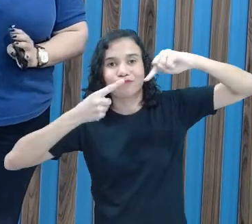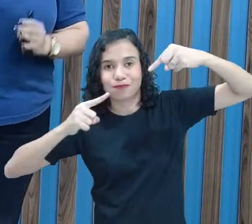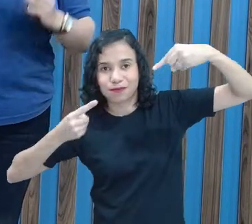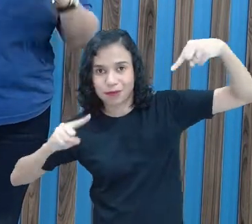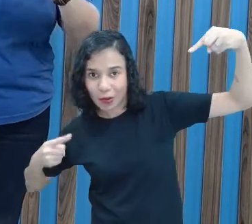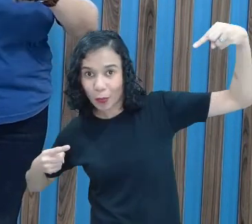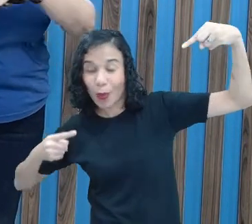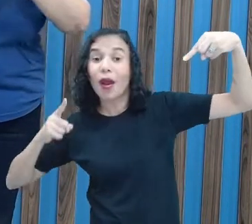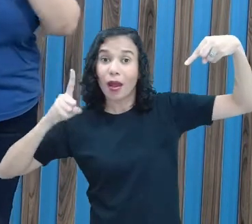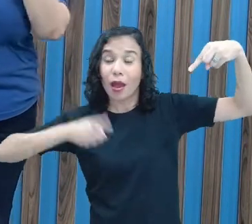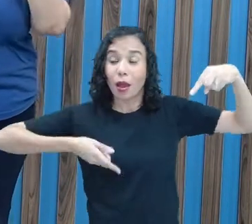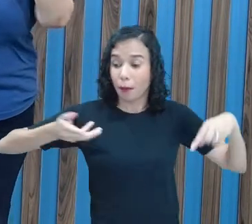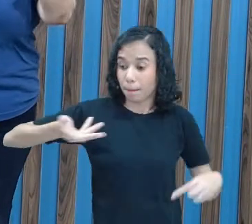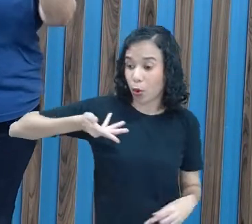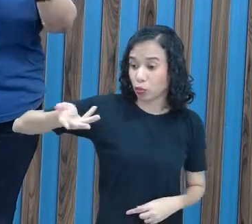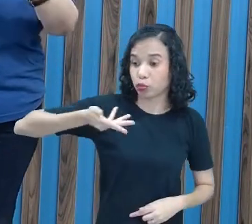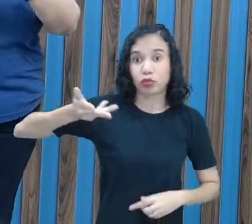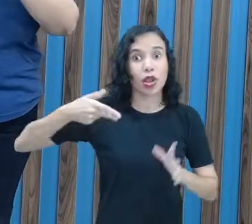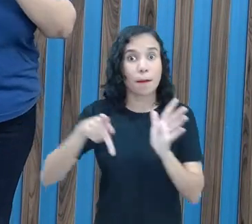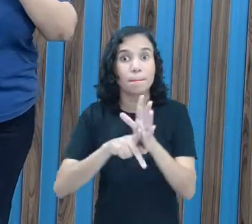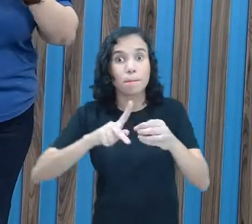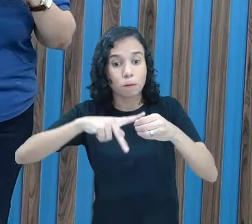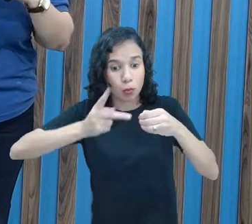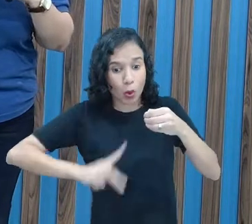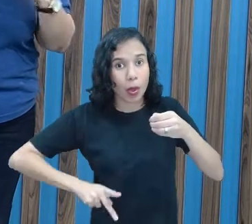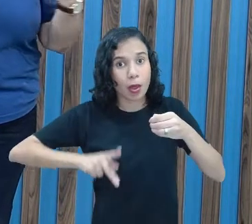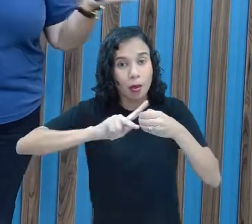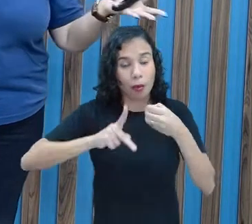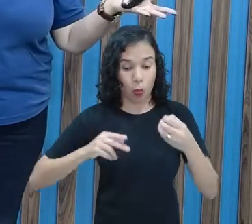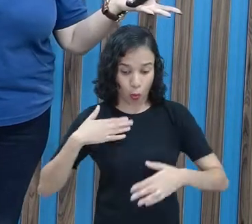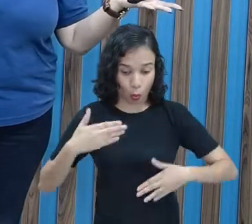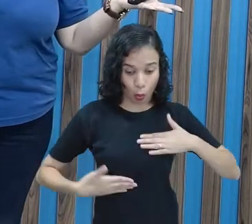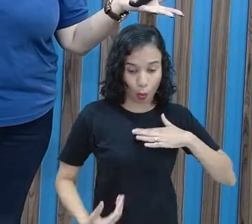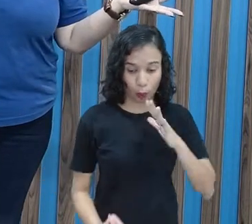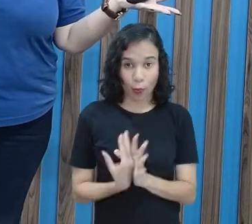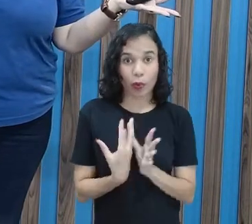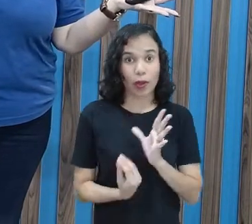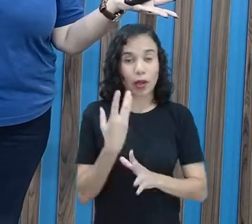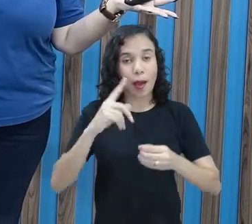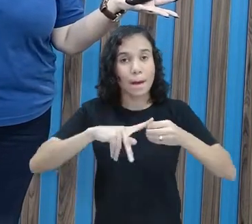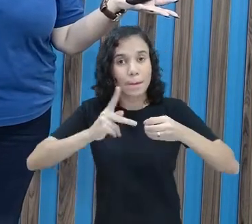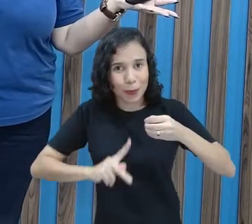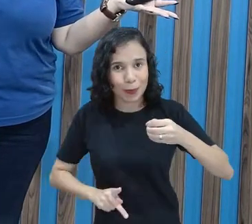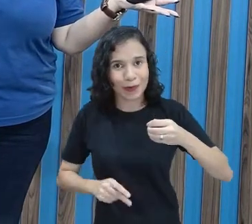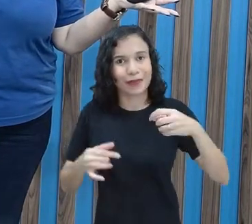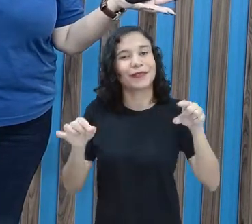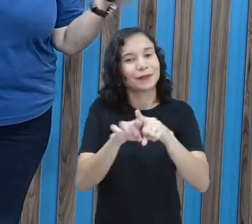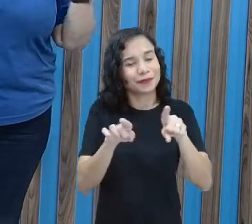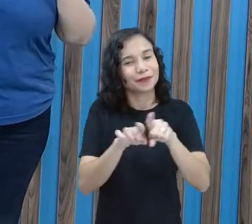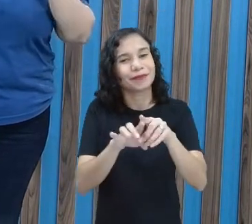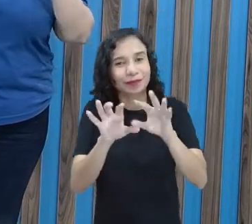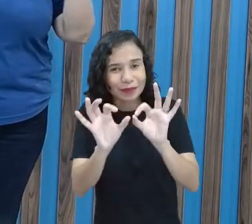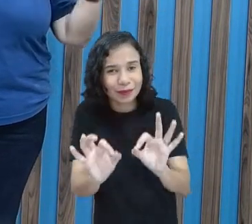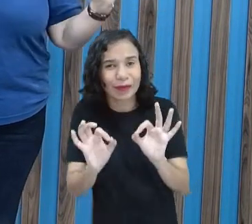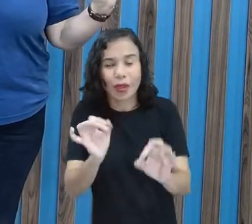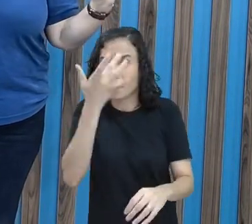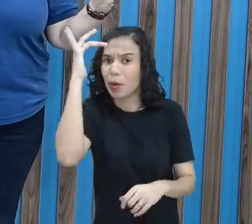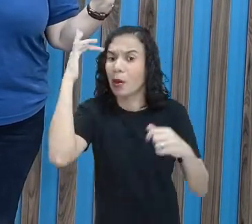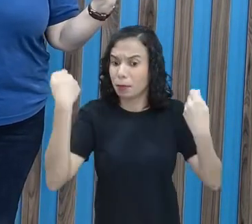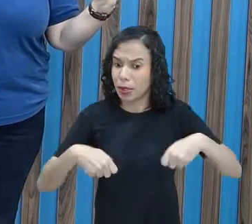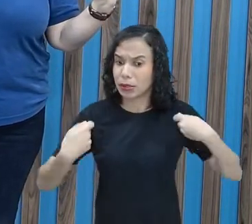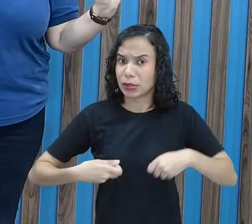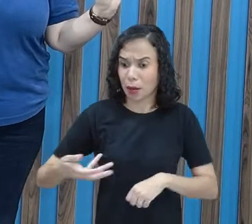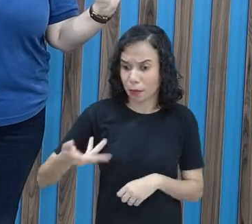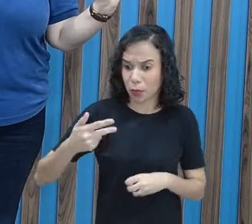fita, ela vai produzir proteína, porque o nosso corpo ele é formado de proteína, tá certo também? Então, alguém precisa